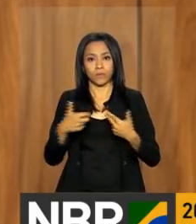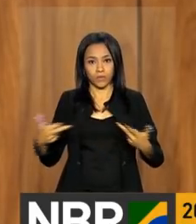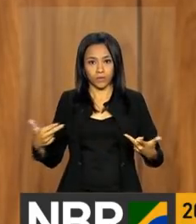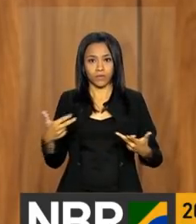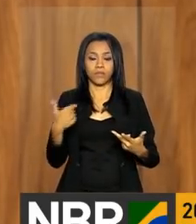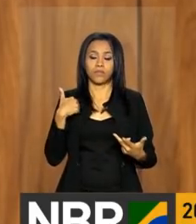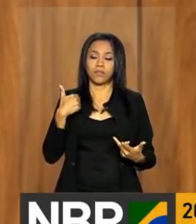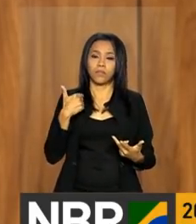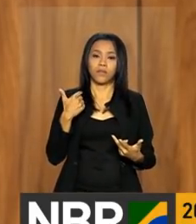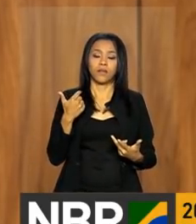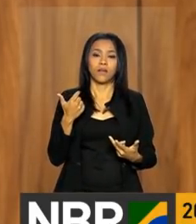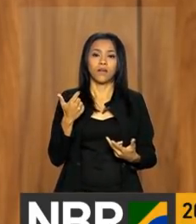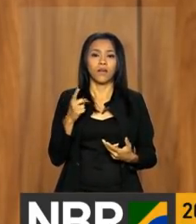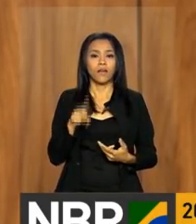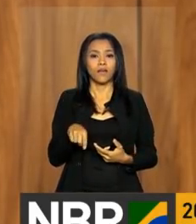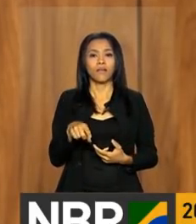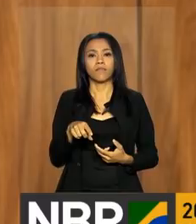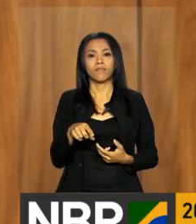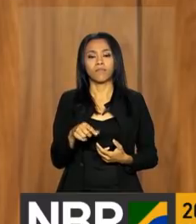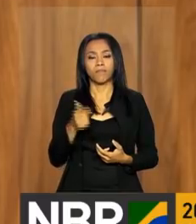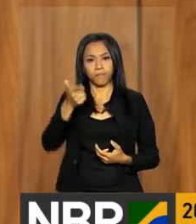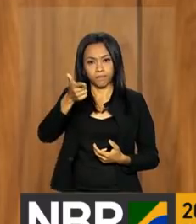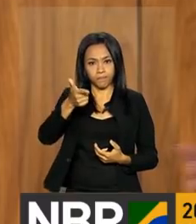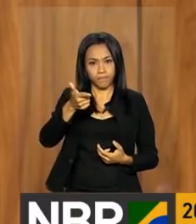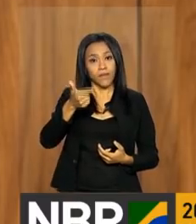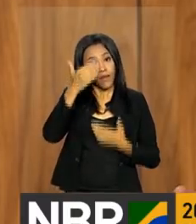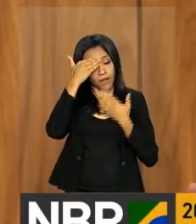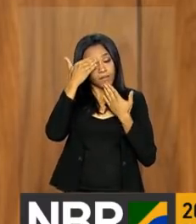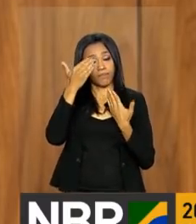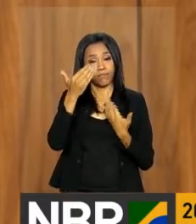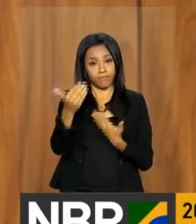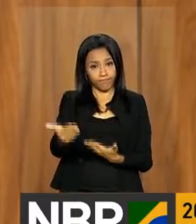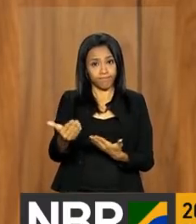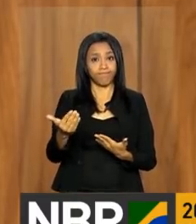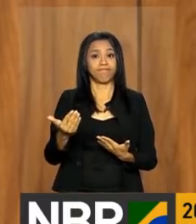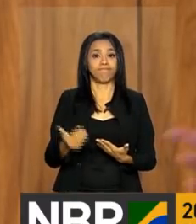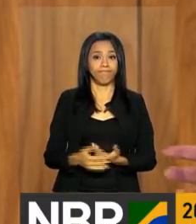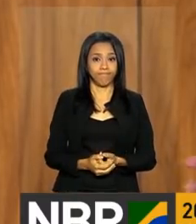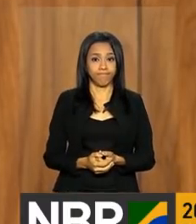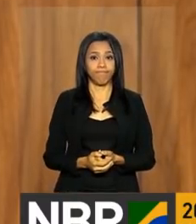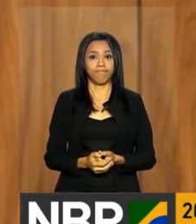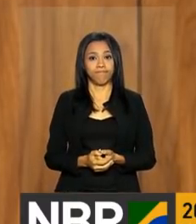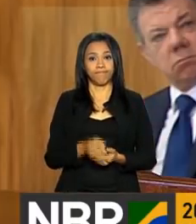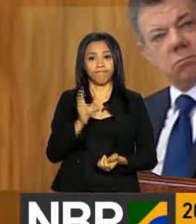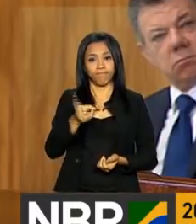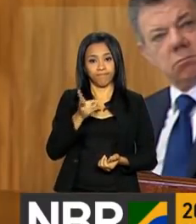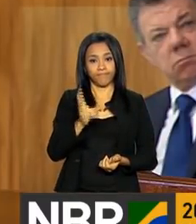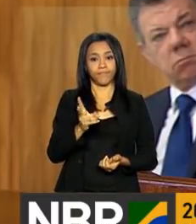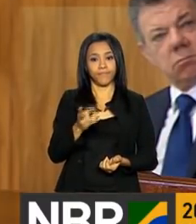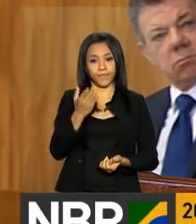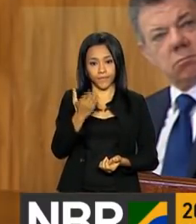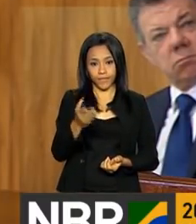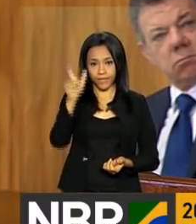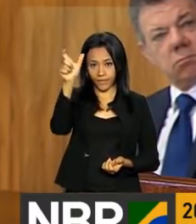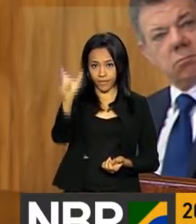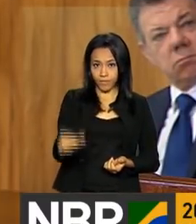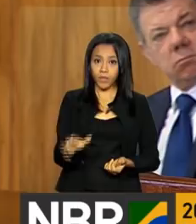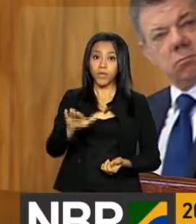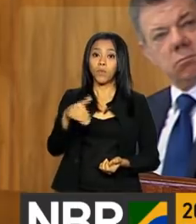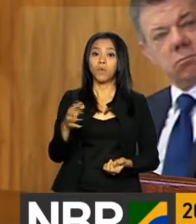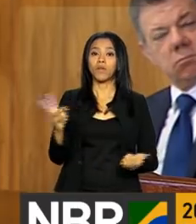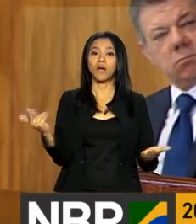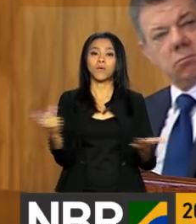mais uma vez, de agradecer. É um agradecimento permanente. Quando nós tivemos a